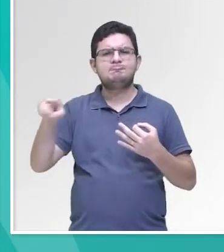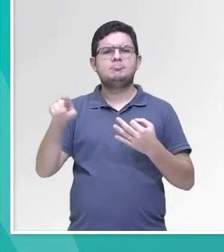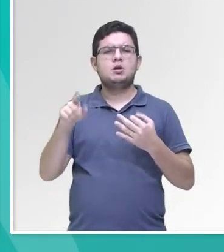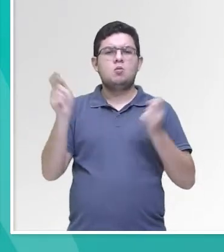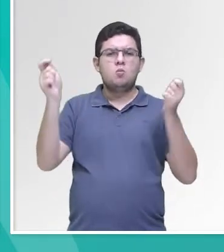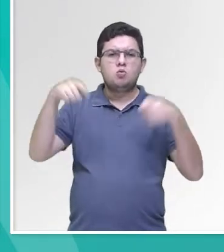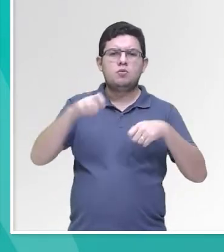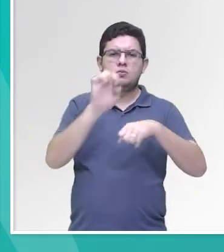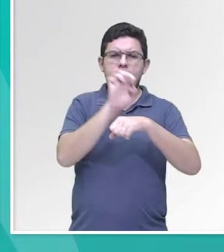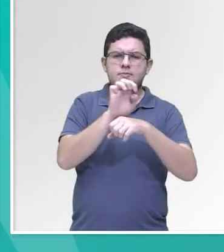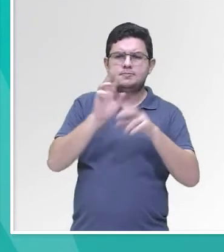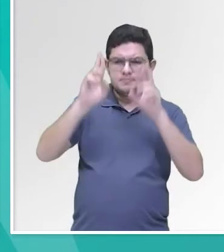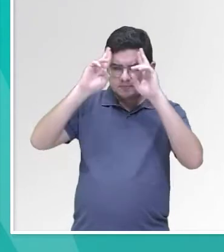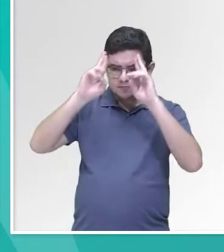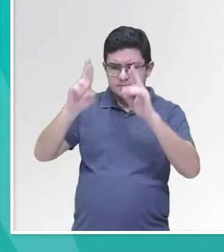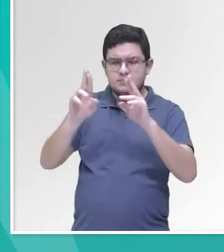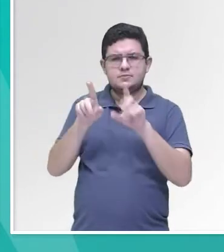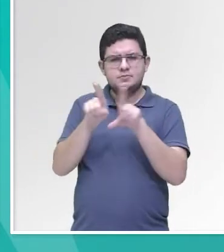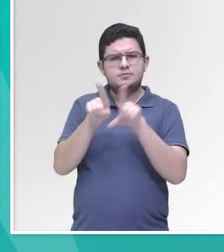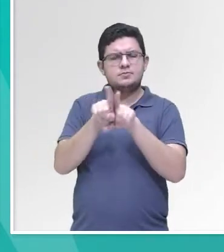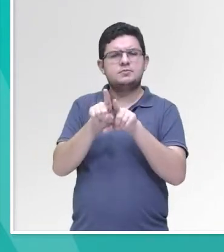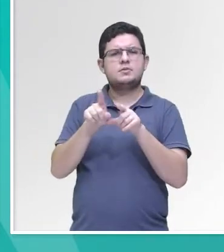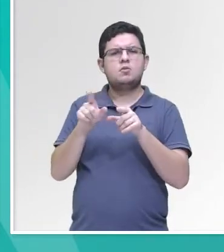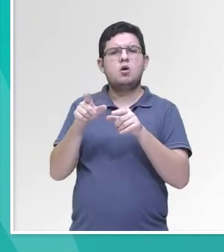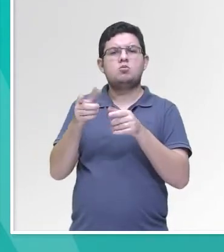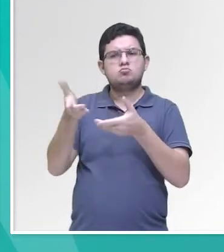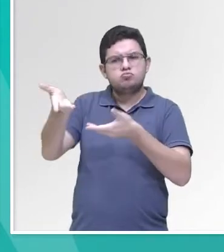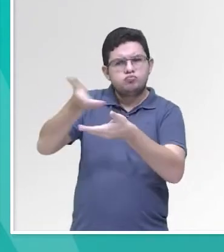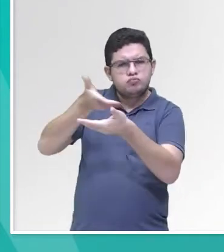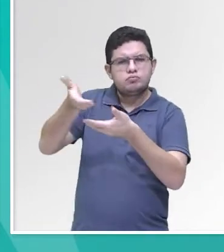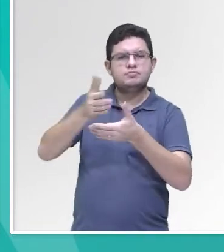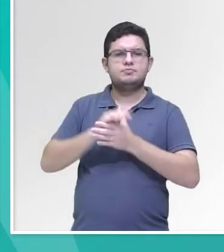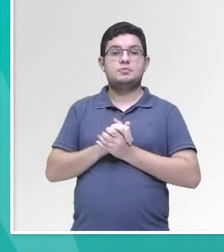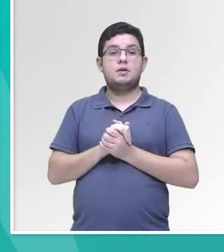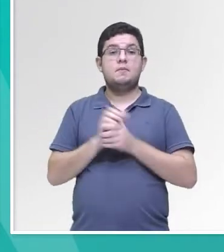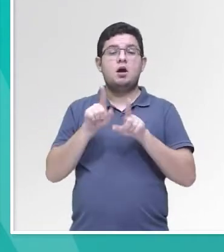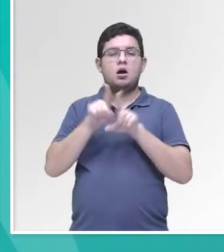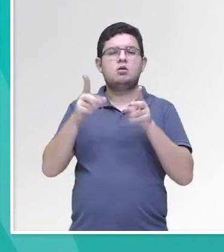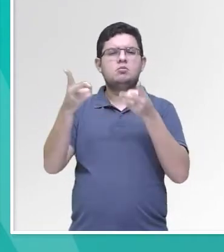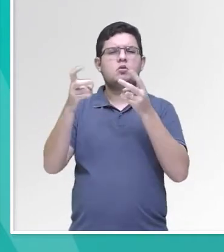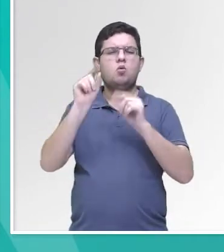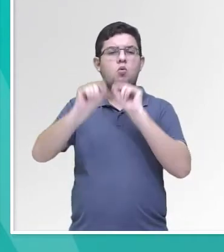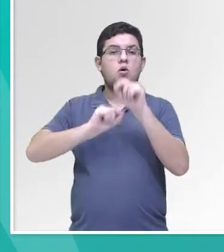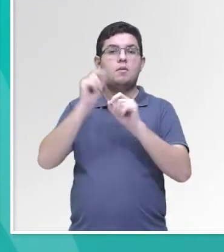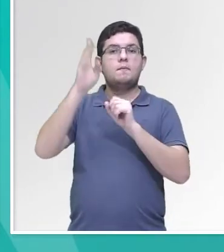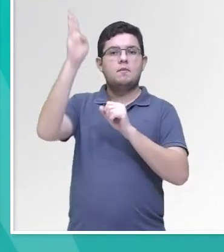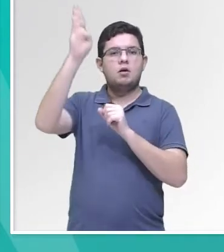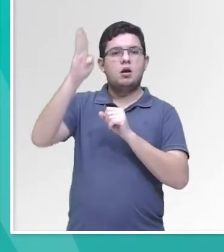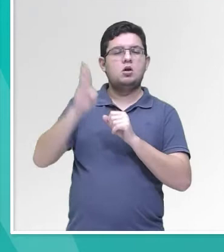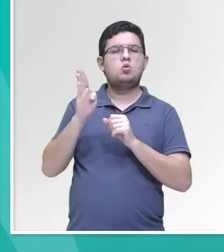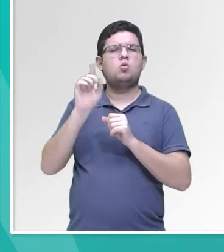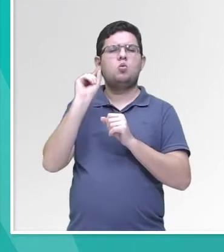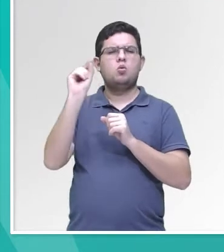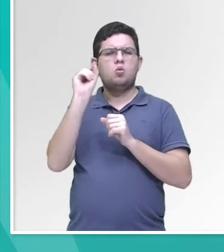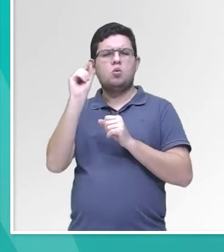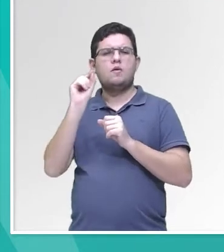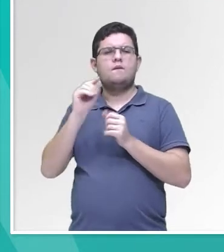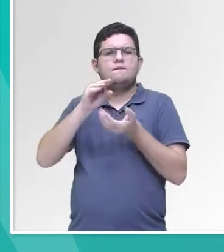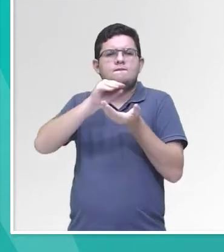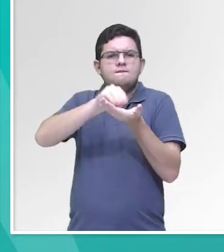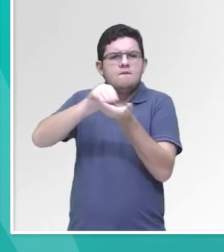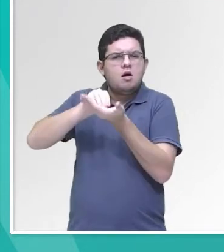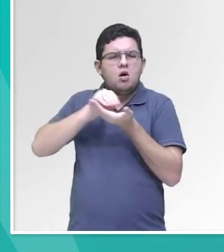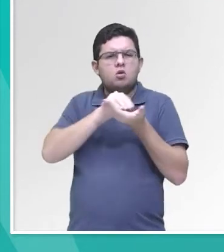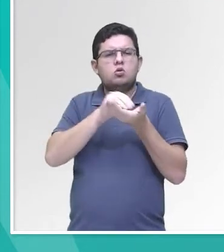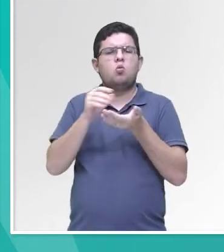é notável que o poder público não cumpre o seu papel enquanto agente fornecedor de direitos mínimos, uma vez que